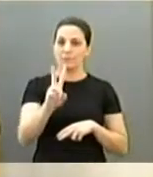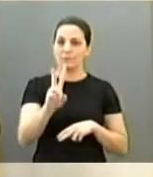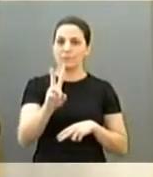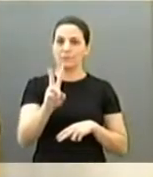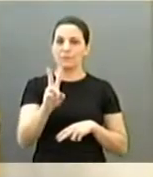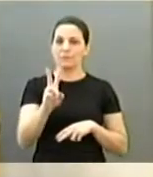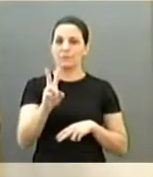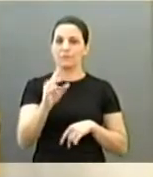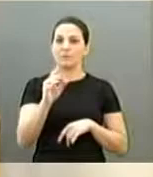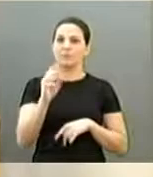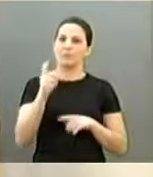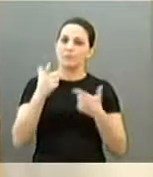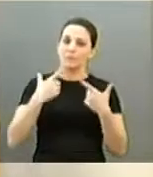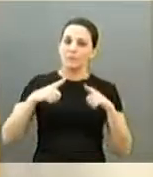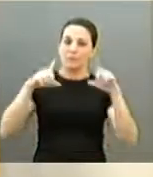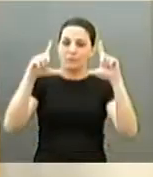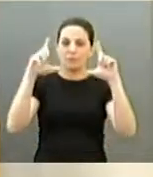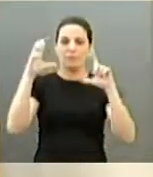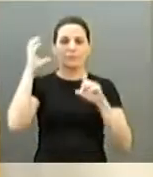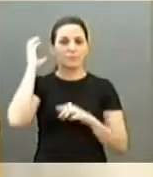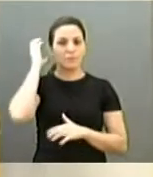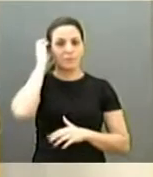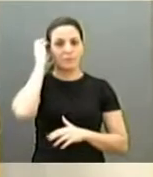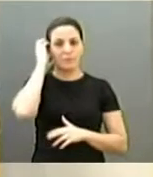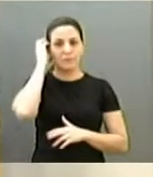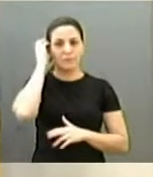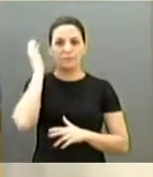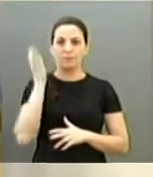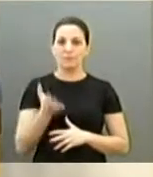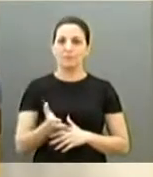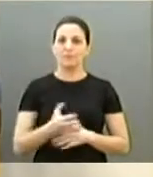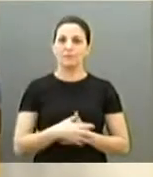pela televisão, pelo rádio.